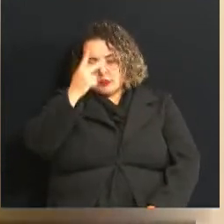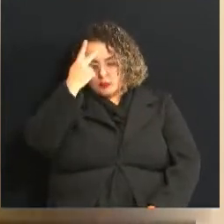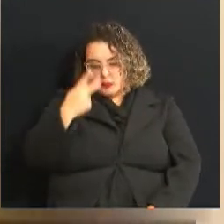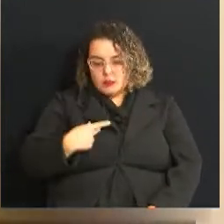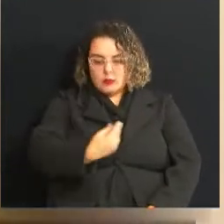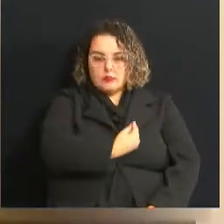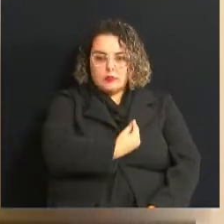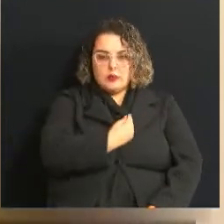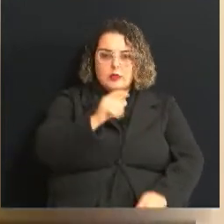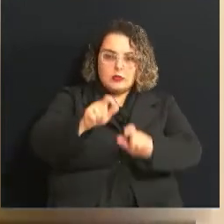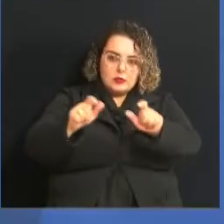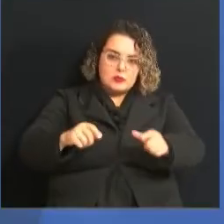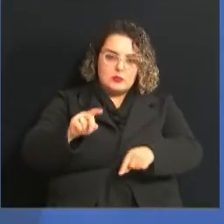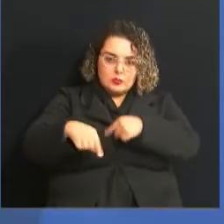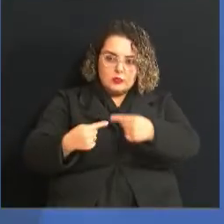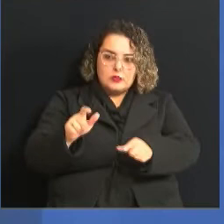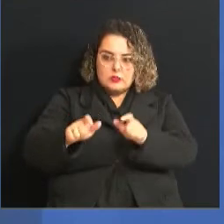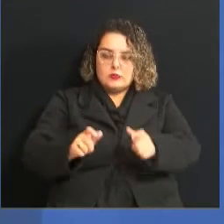de terceiros.